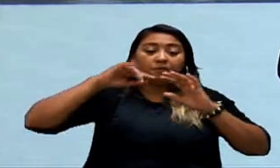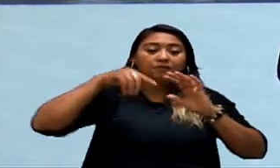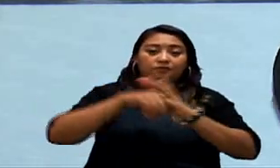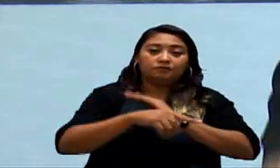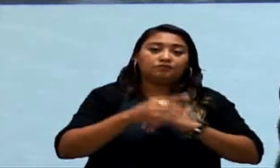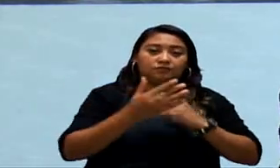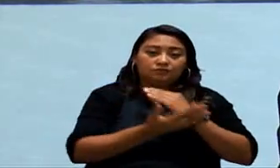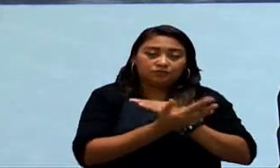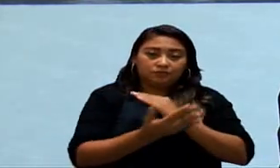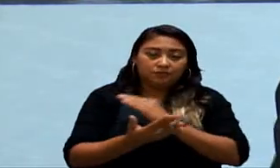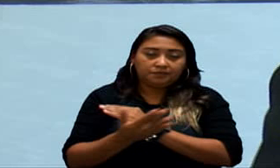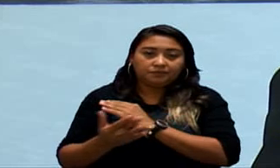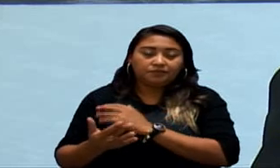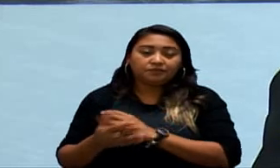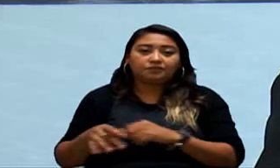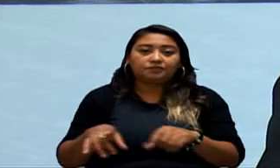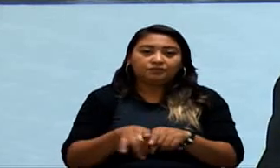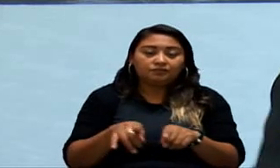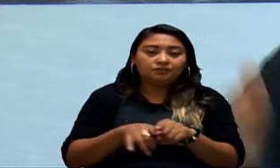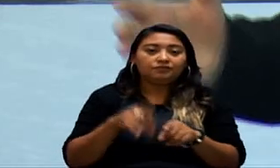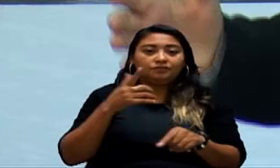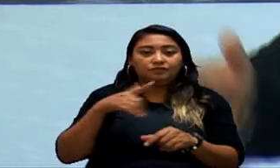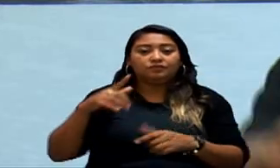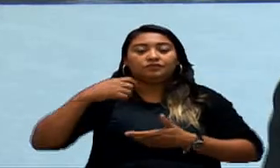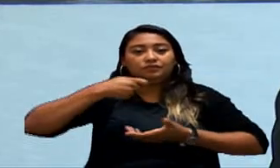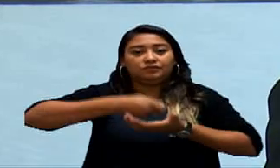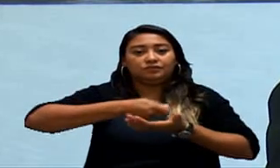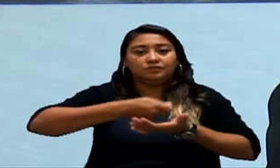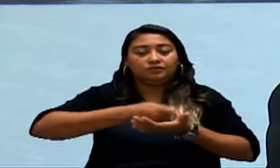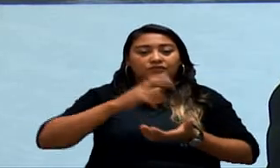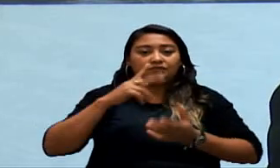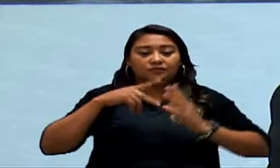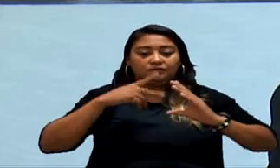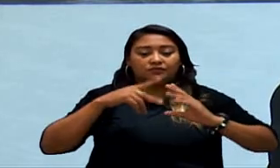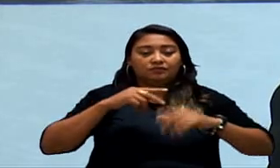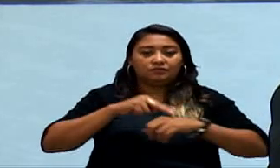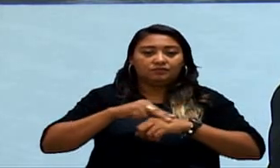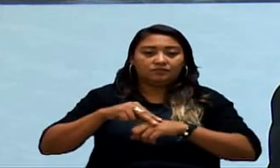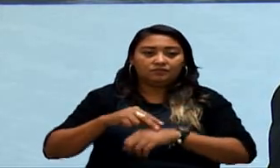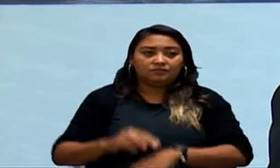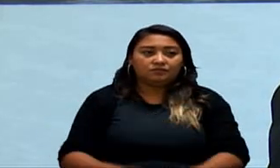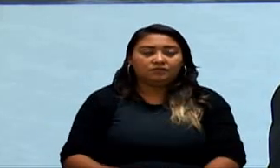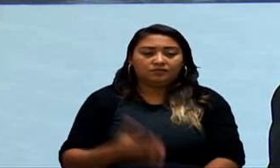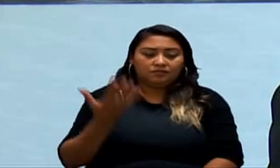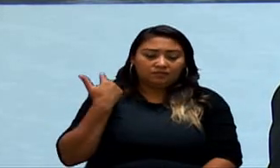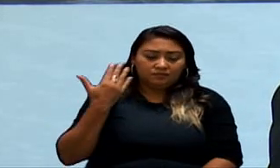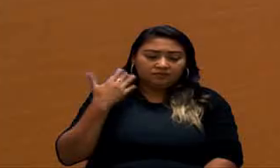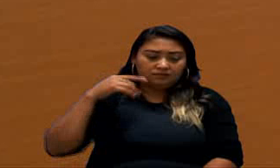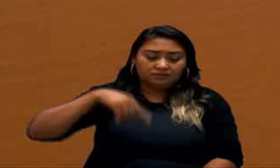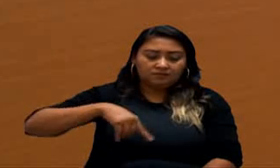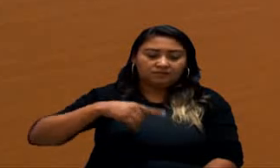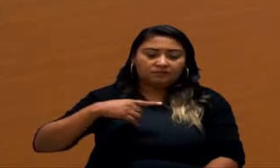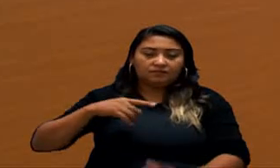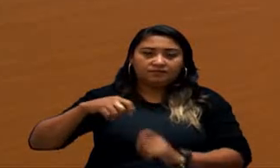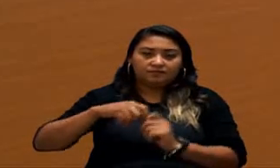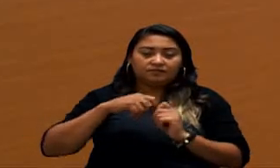história. E há outras pessoas que têm cobrado Câmara Verde. Mas se eu não me engano, será que ele já estava aqui na casa quando o Iabico